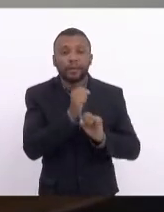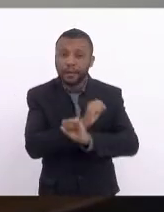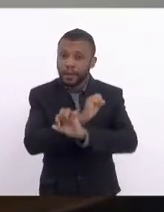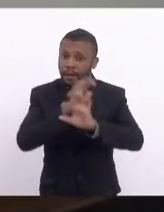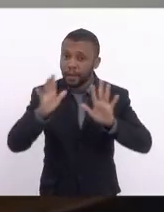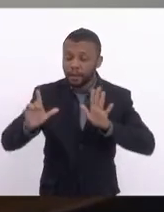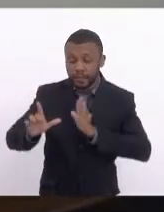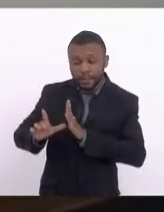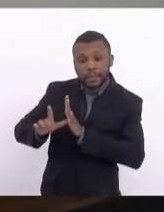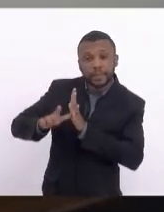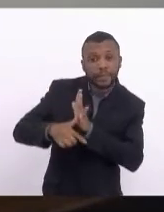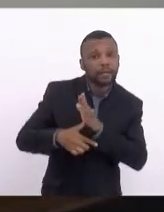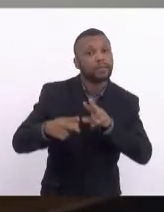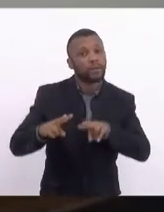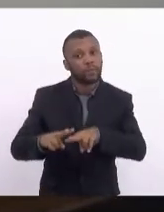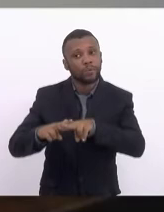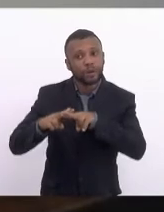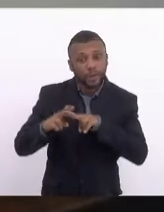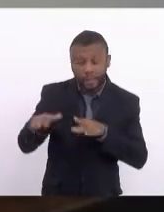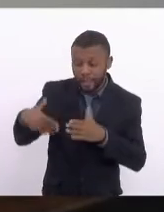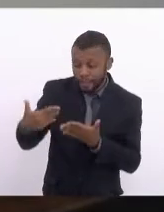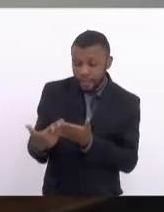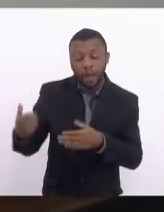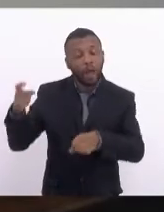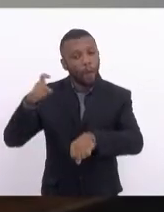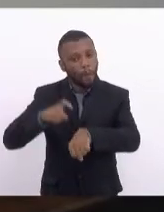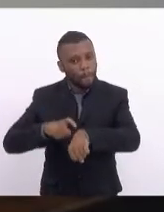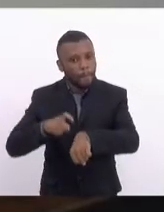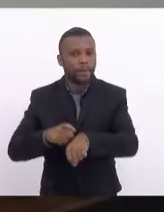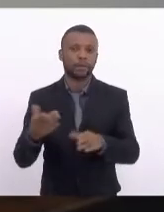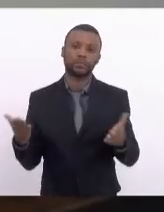atraso decorre até o presente momento